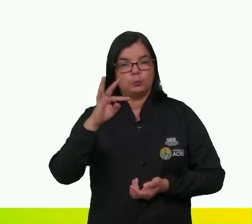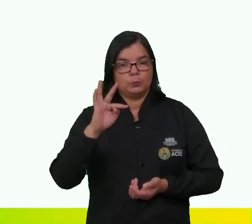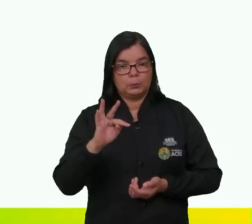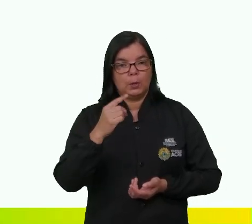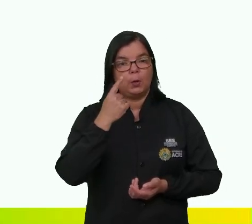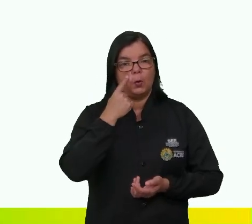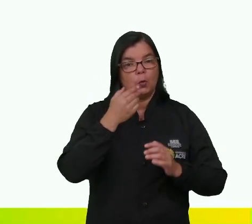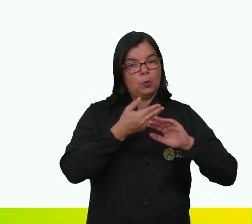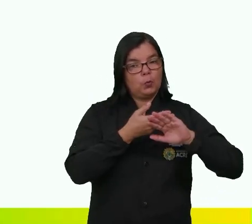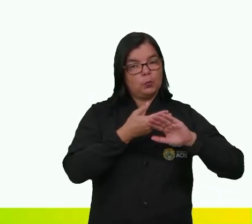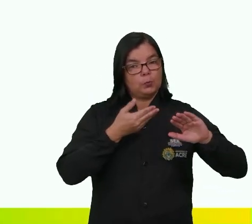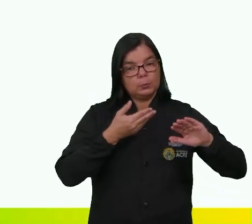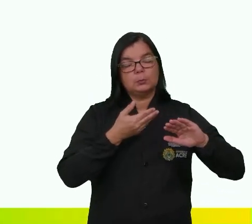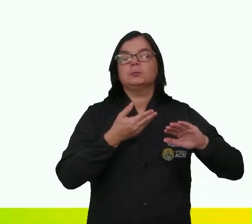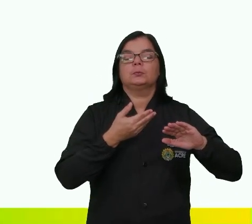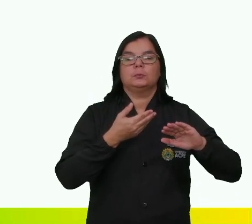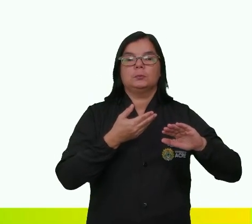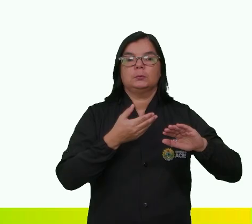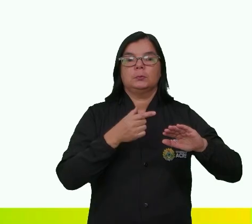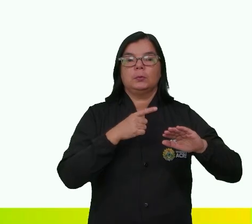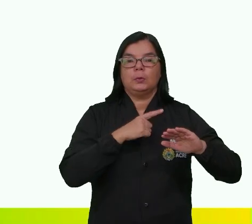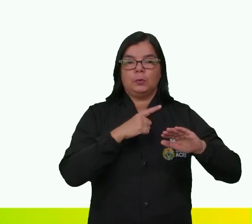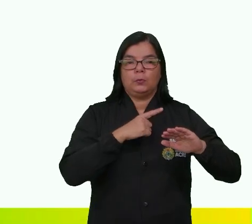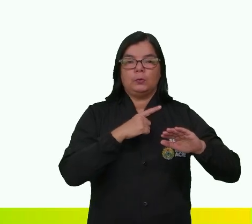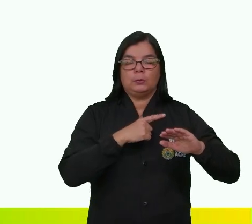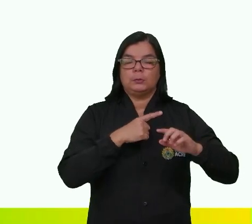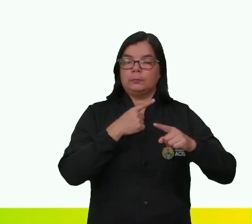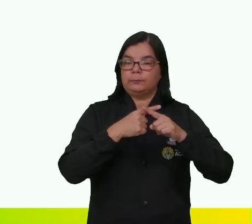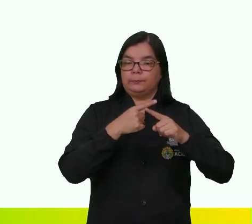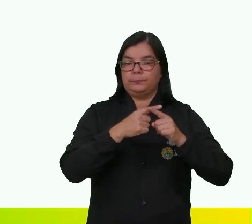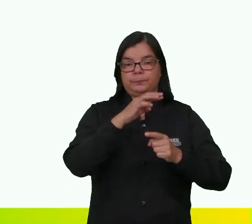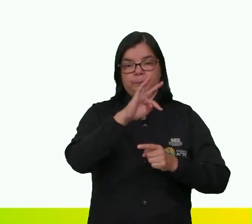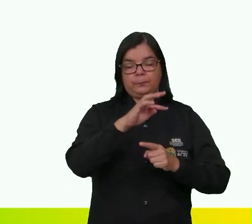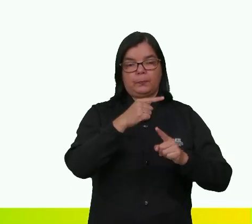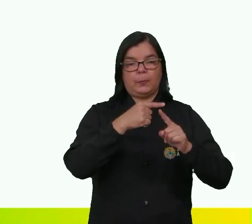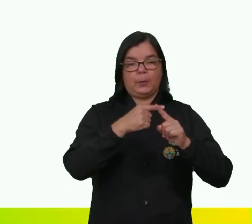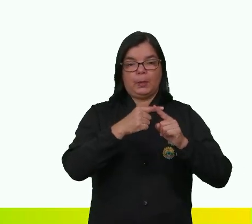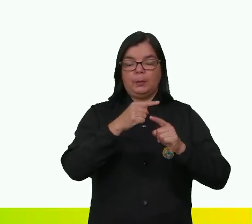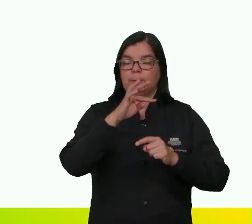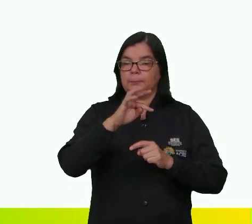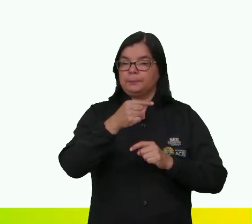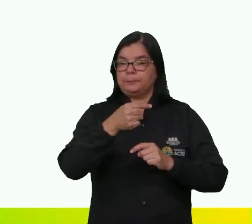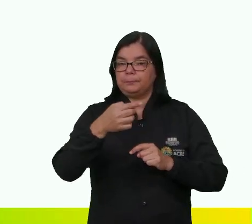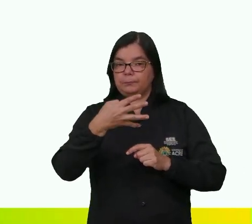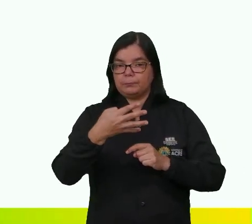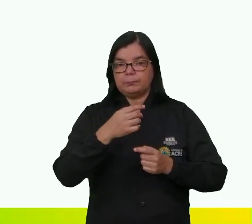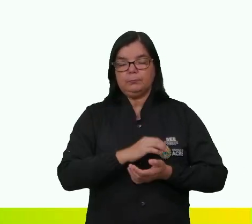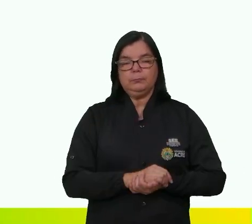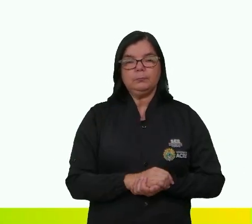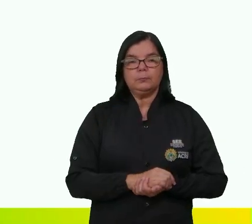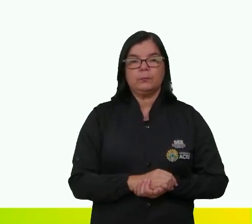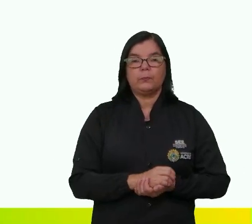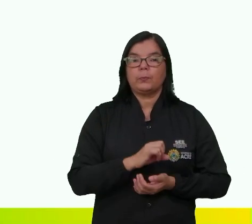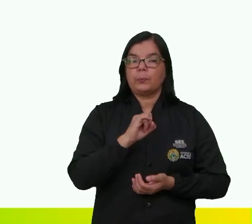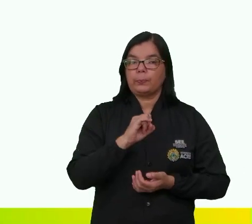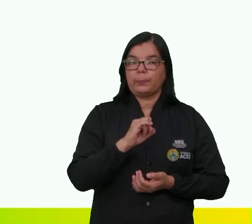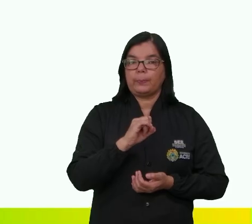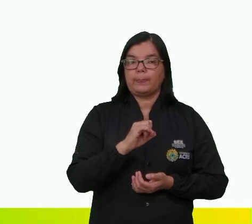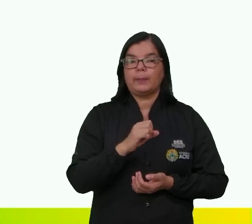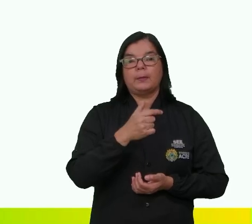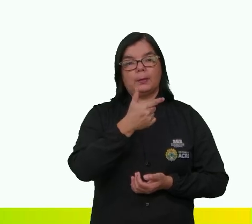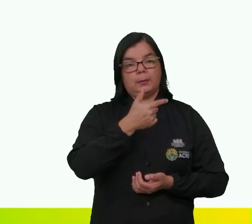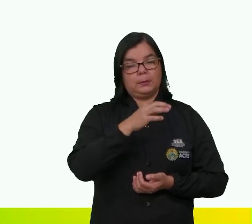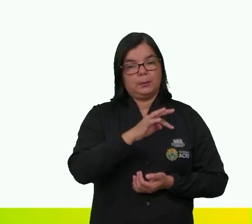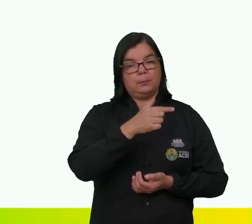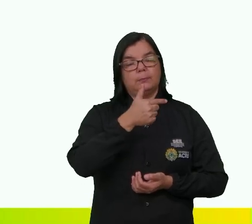quando eu retiro um desses fatores t, eu vou ter essa multiplicação aqui, t vezes t menos 4. Se você multiplicar t vezes